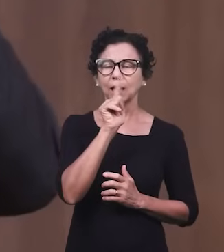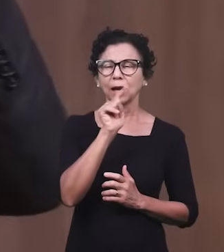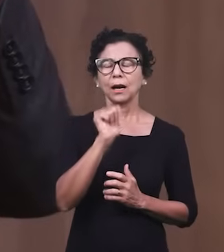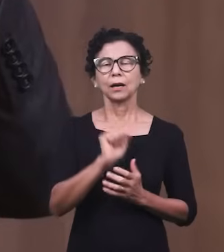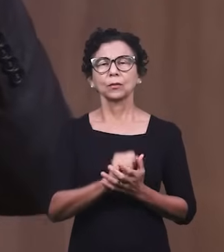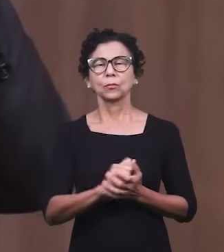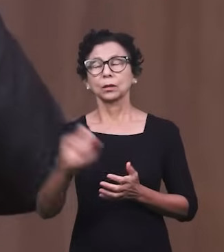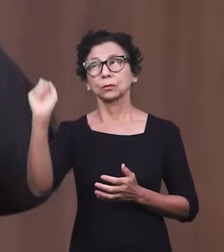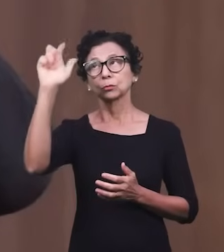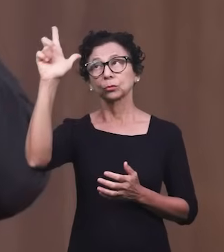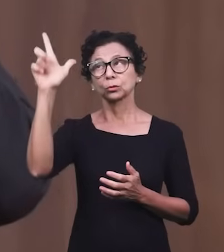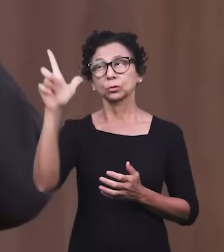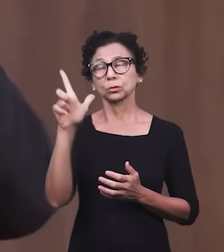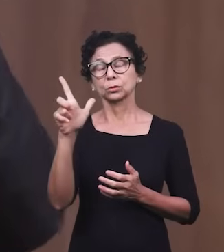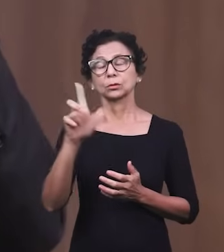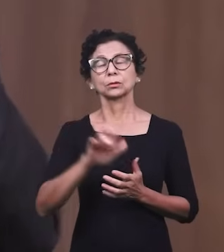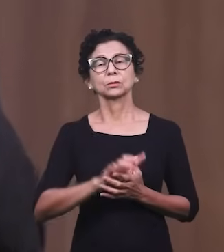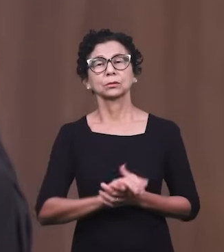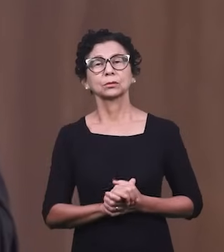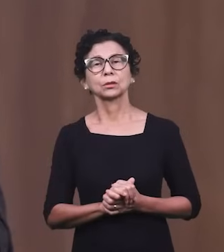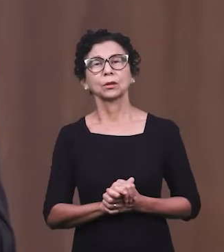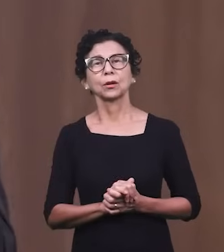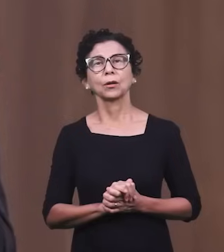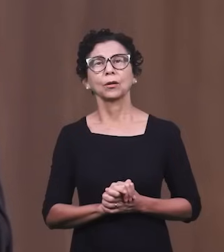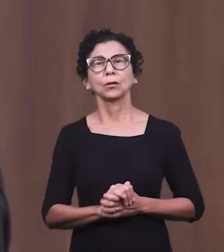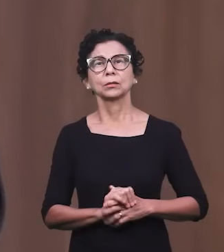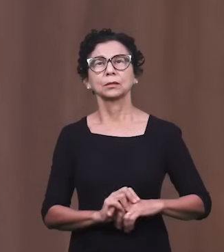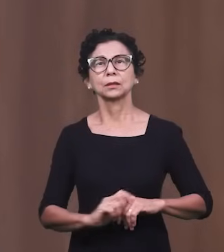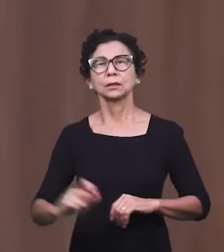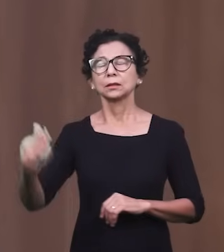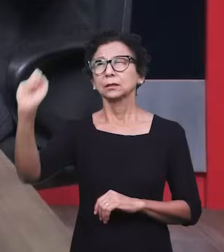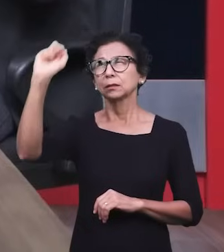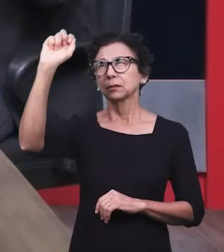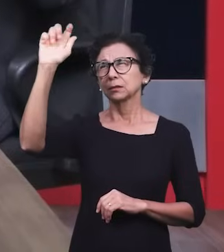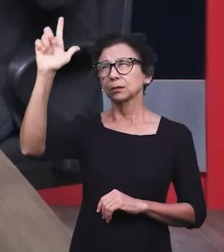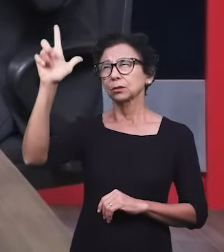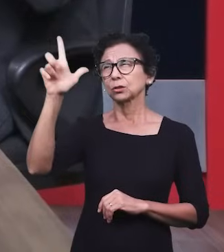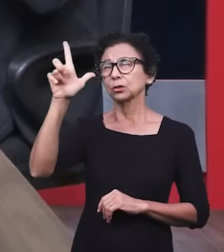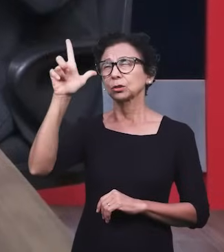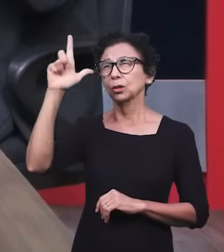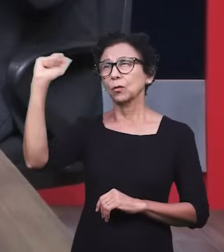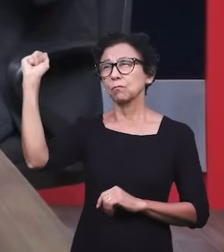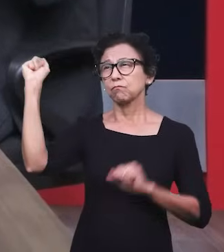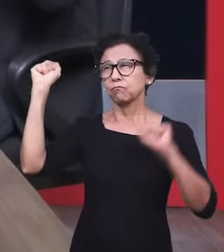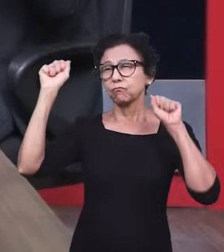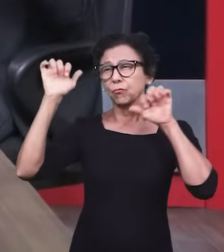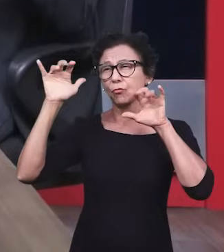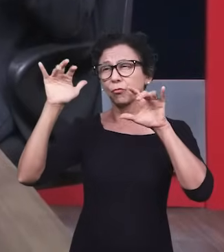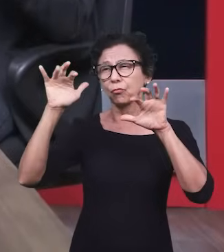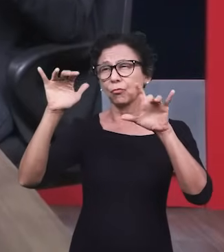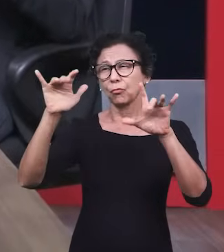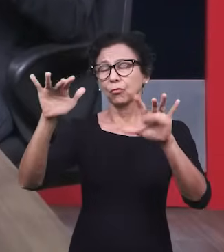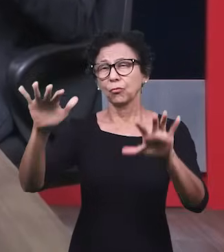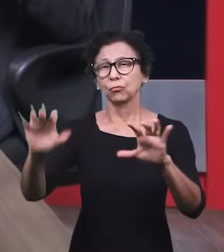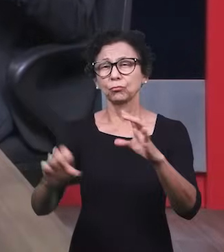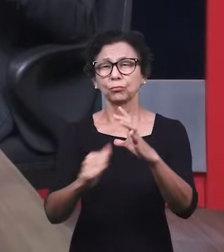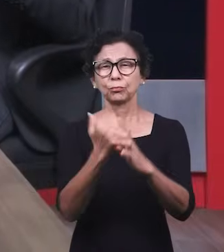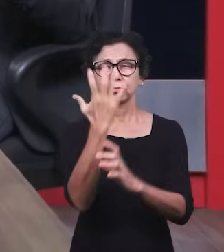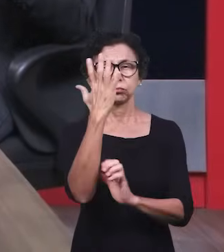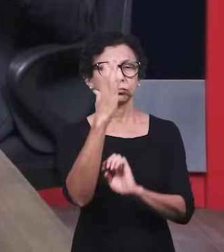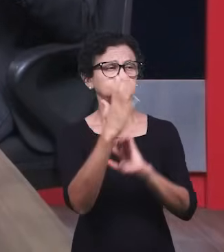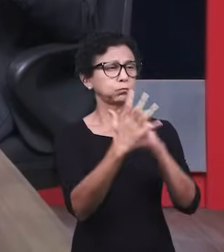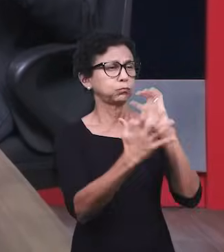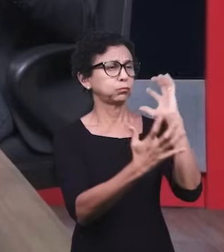floresce eh de uma forma extraordinária grande quantidade de flores né perdão de folhas e aquilo